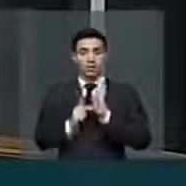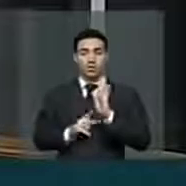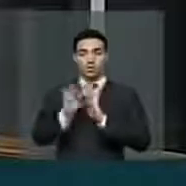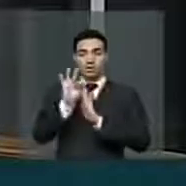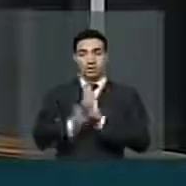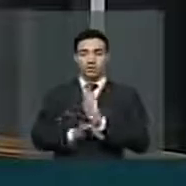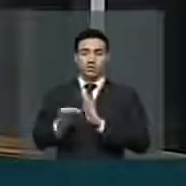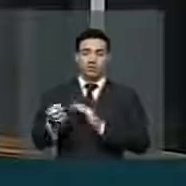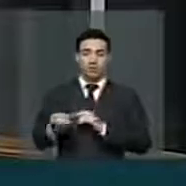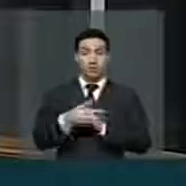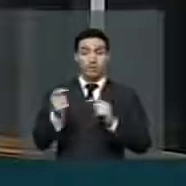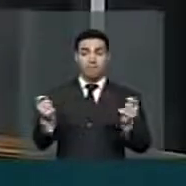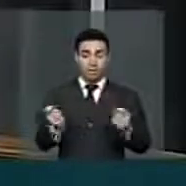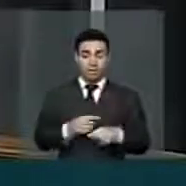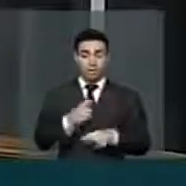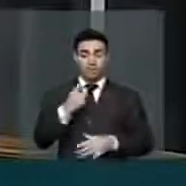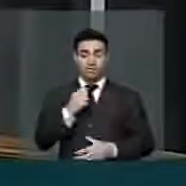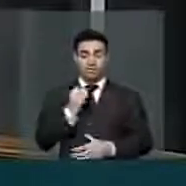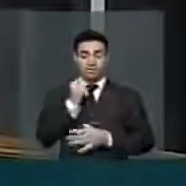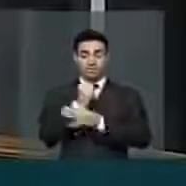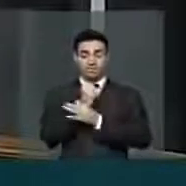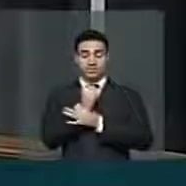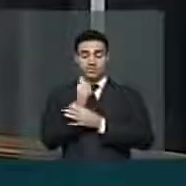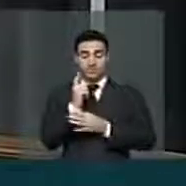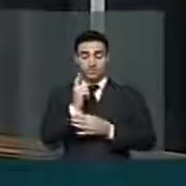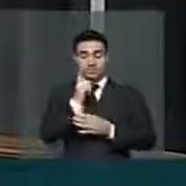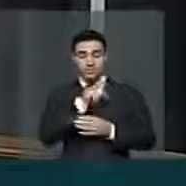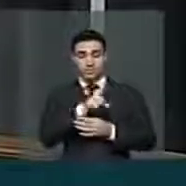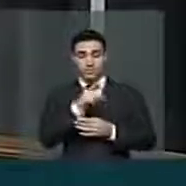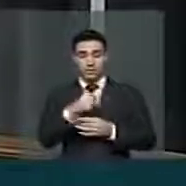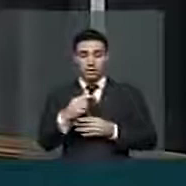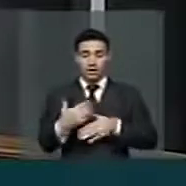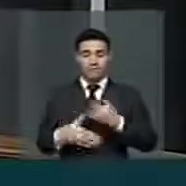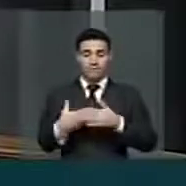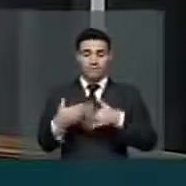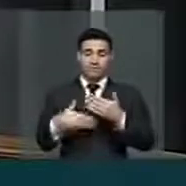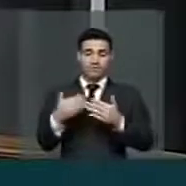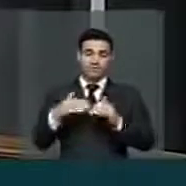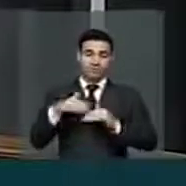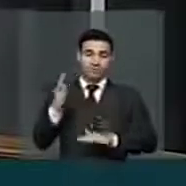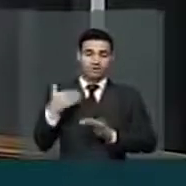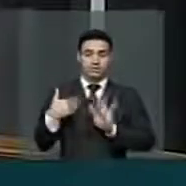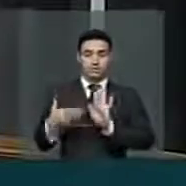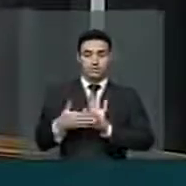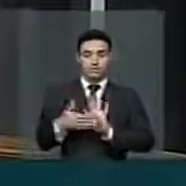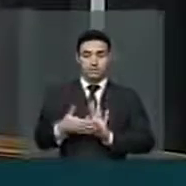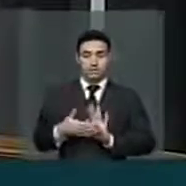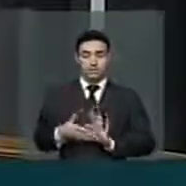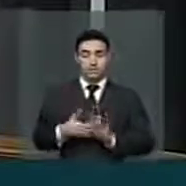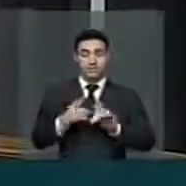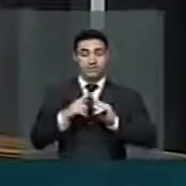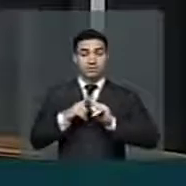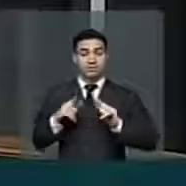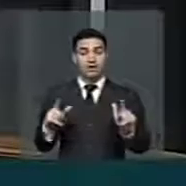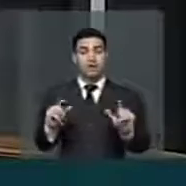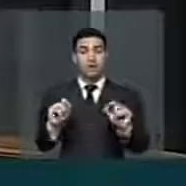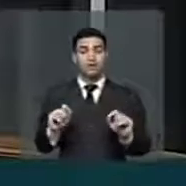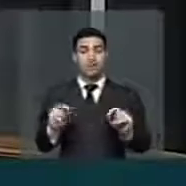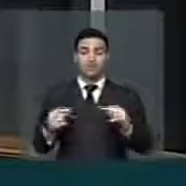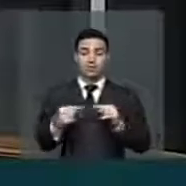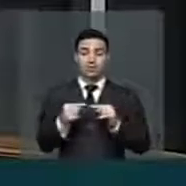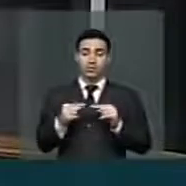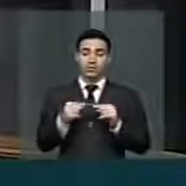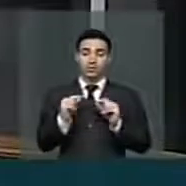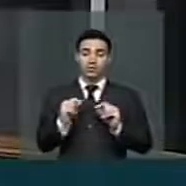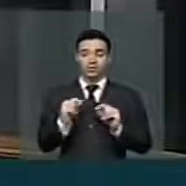posso assegurar que houve significativos avanços na proposta, mas no que tange aos